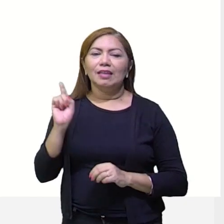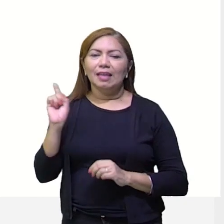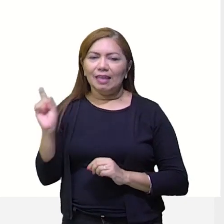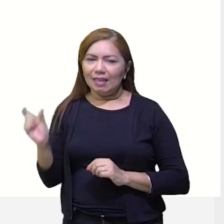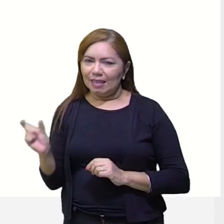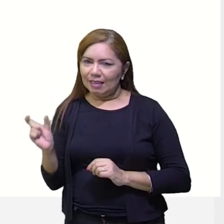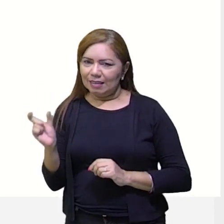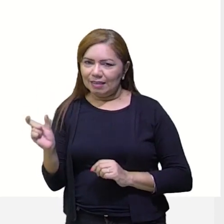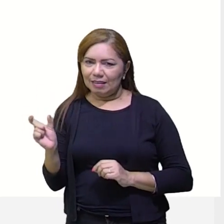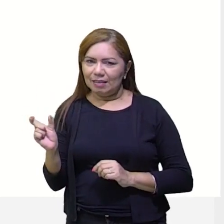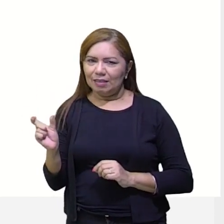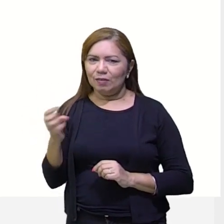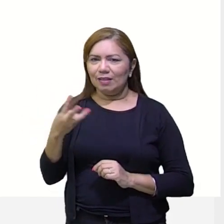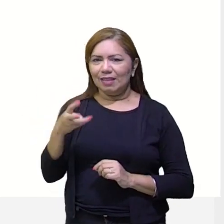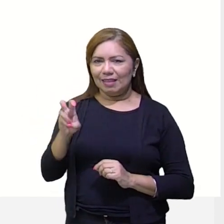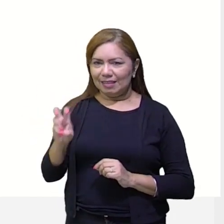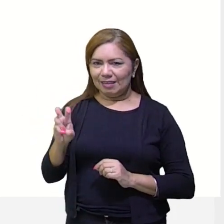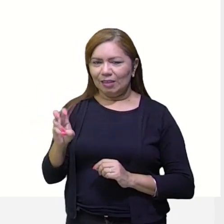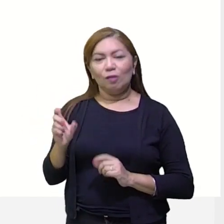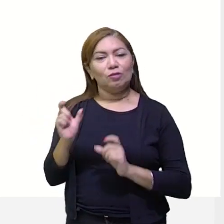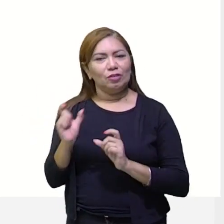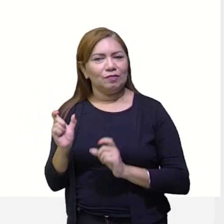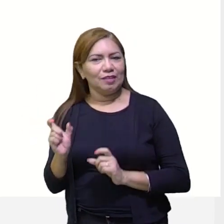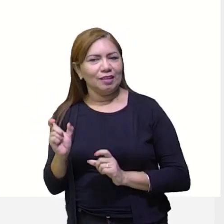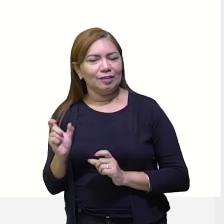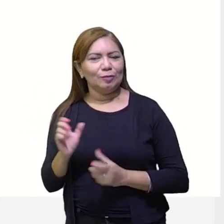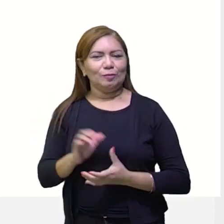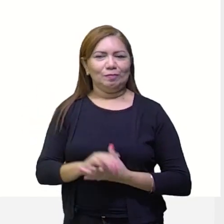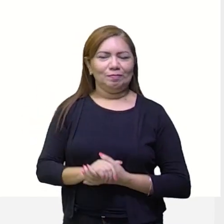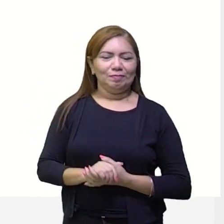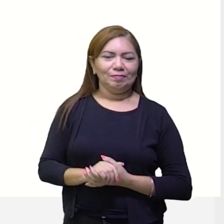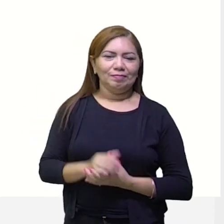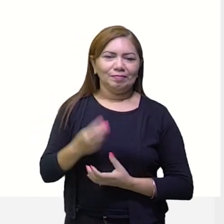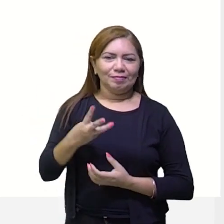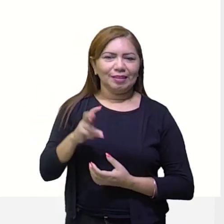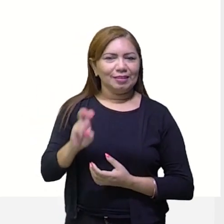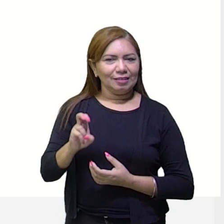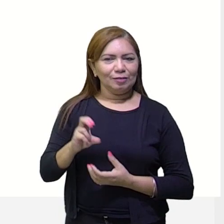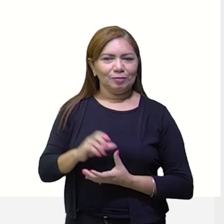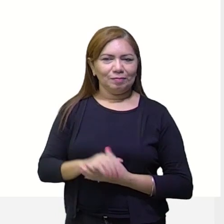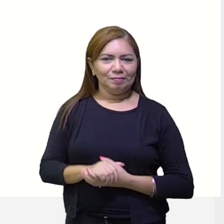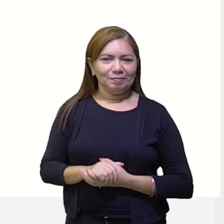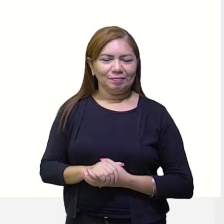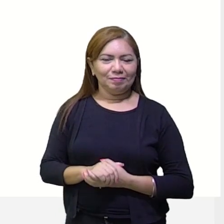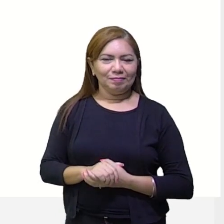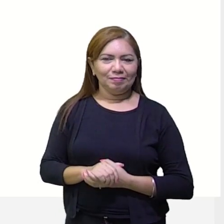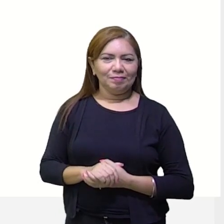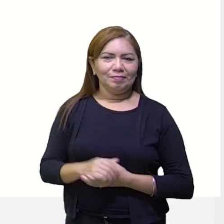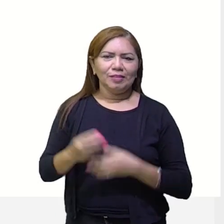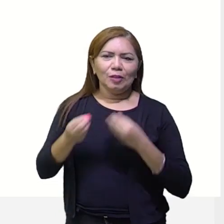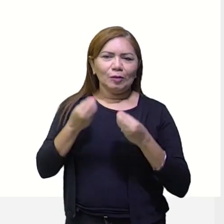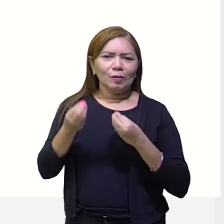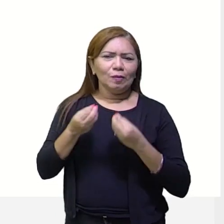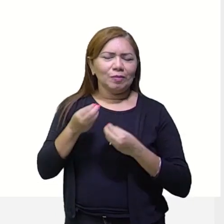nosso dividendo. Nosso dividendo é 35. Como é que eu comprovo isso, professor? Vamos